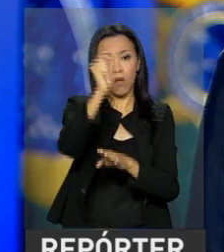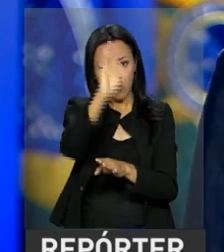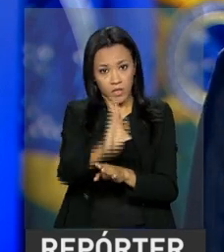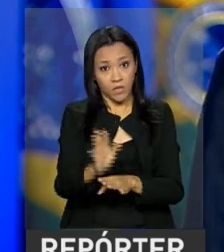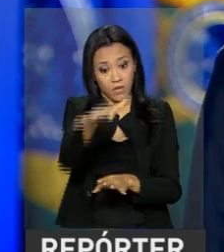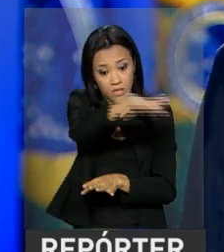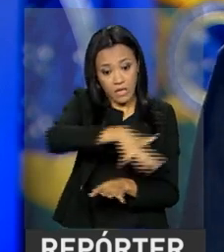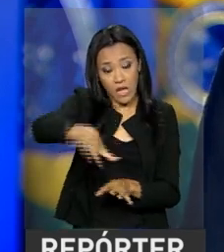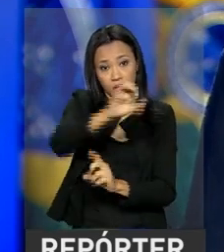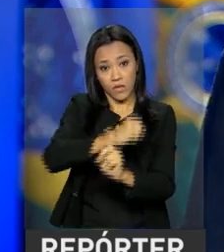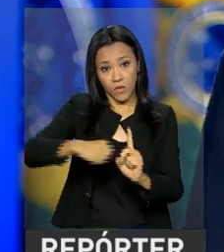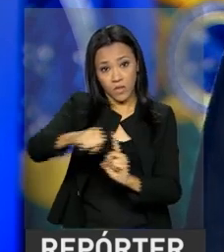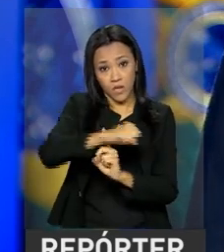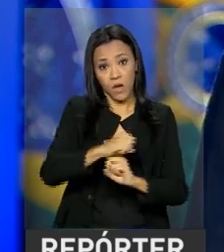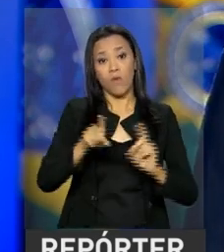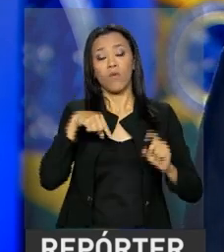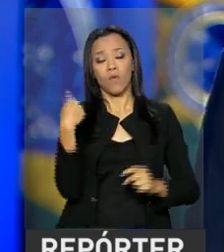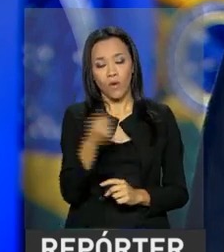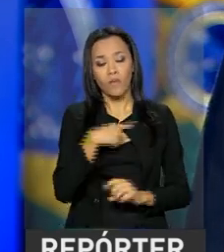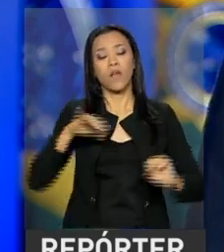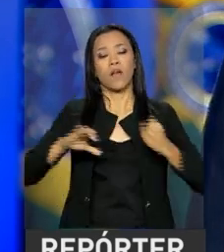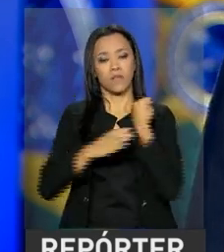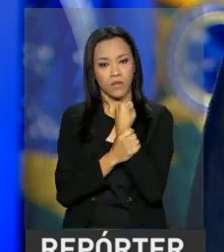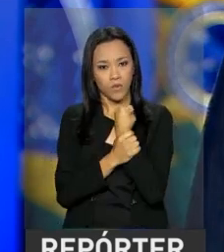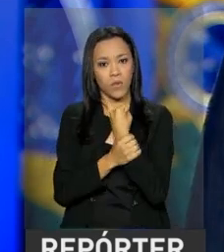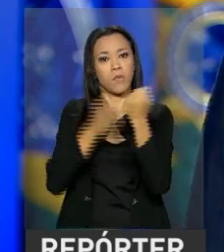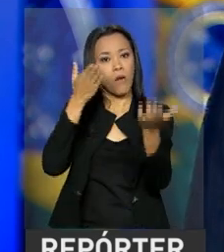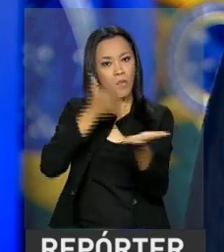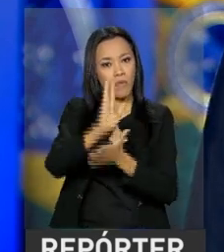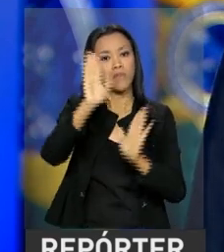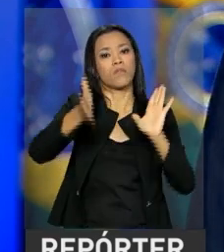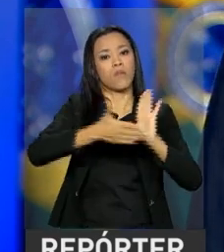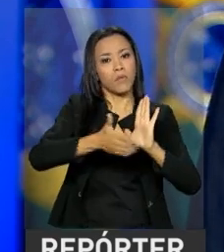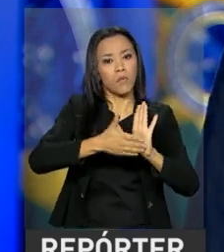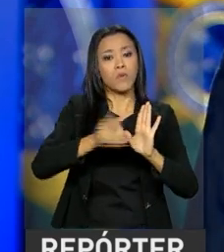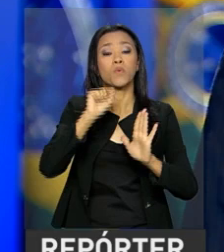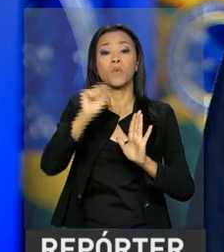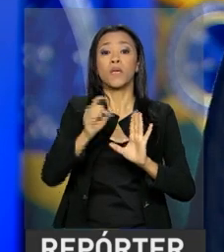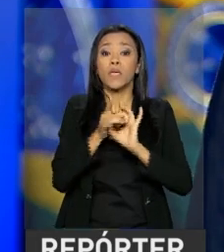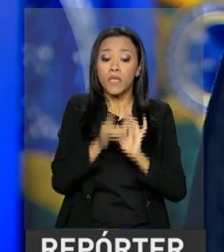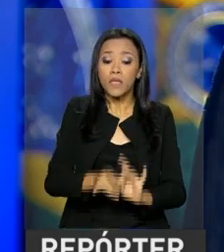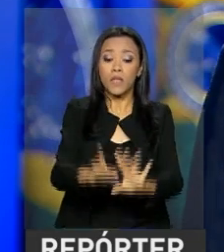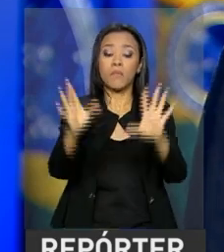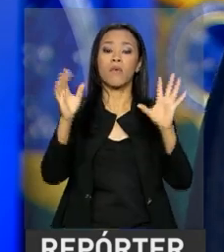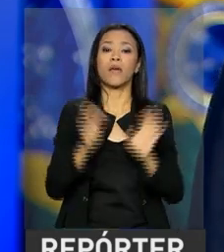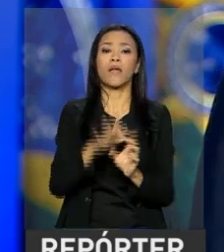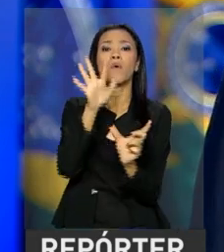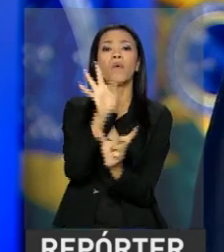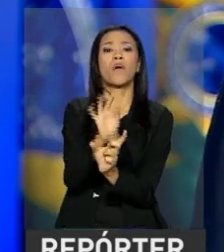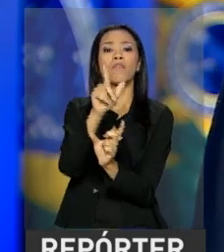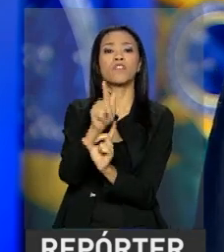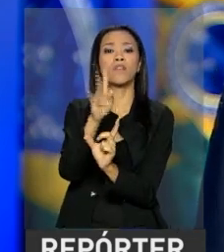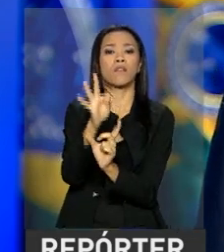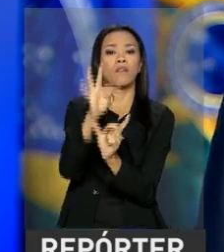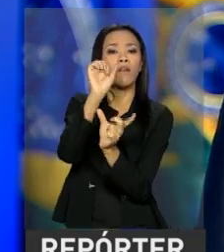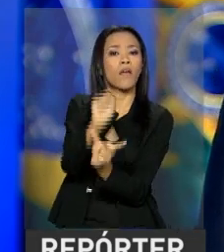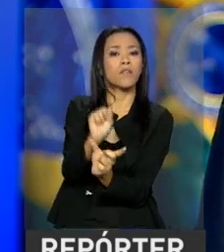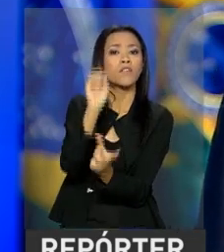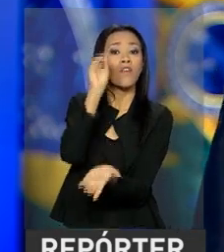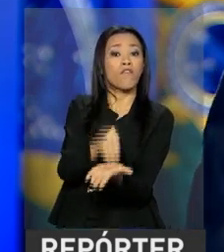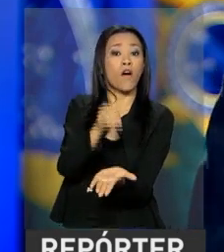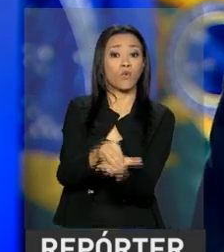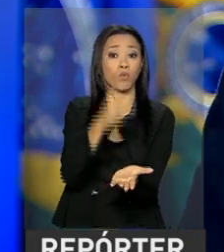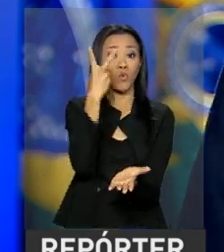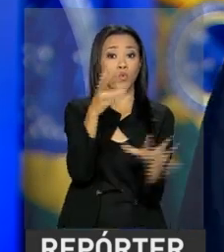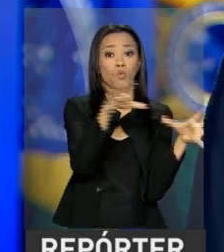social garantimos a aprovação da medida que libera o fundo de garantia para os dois grupos que ainda faltam